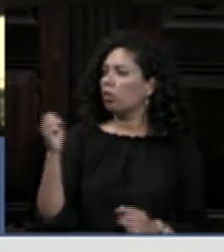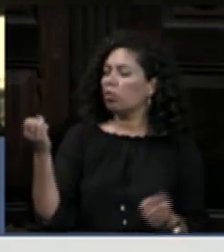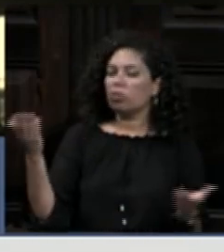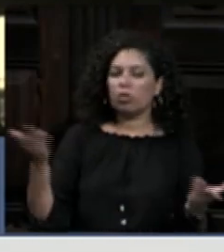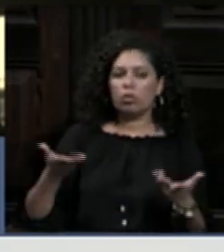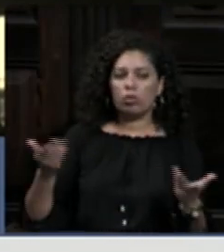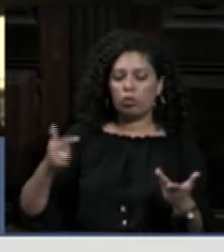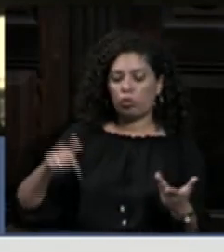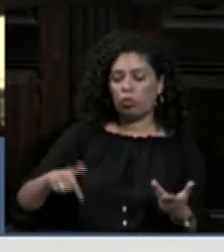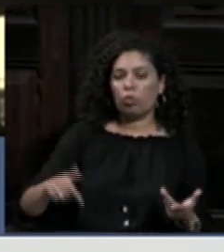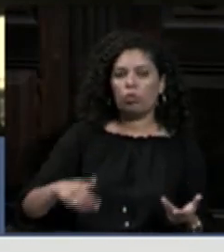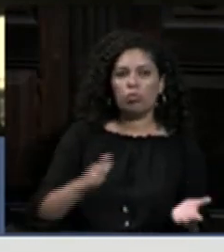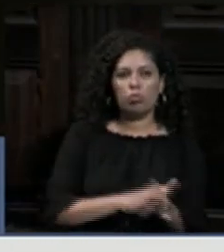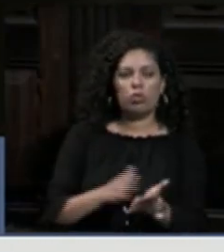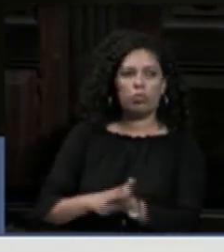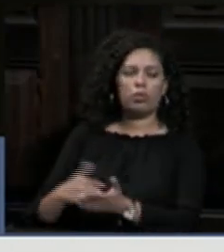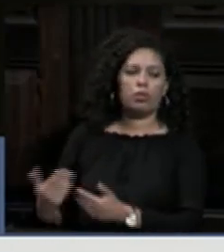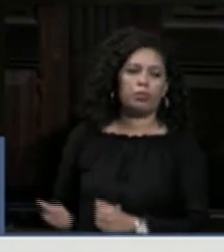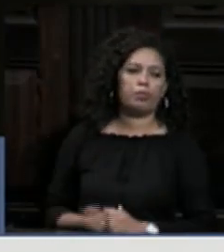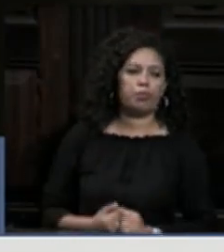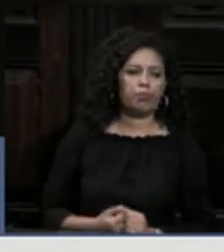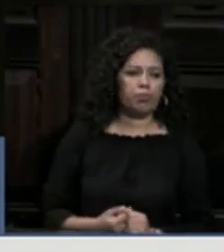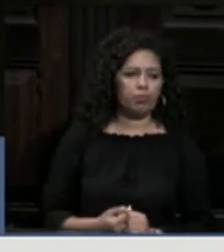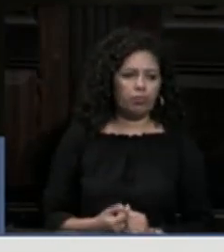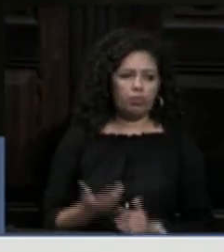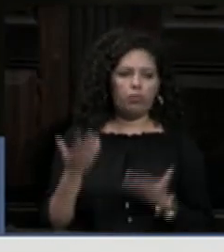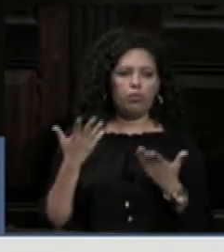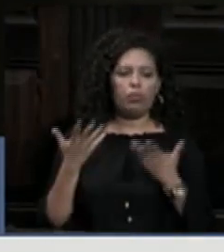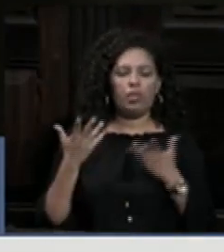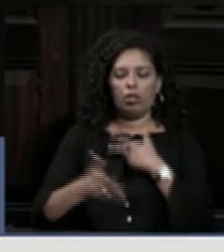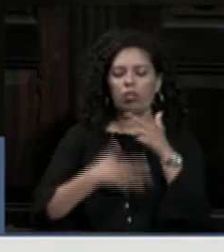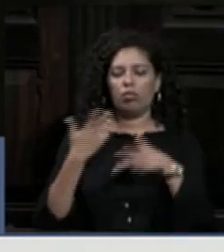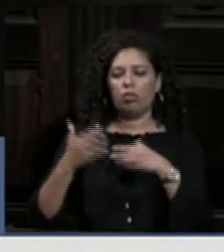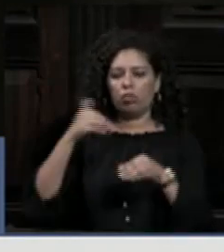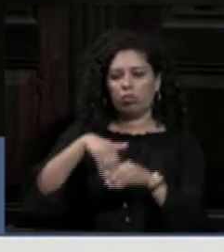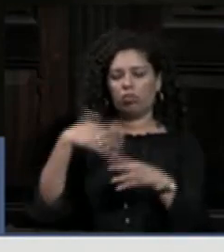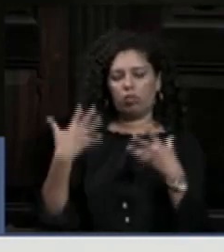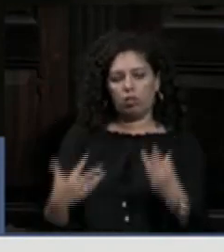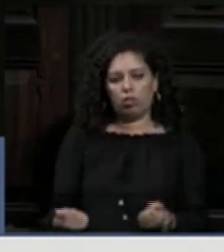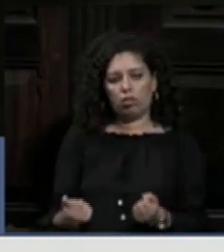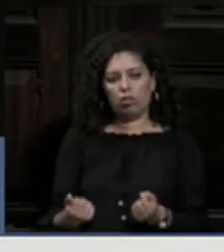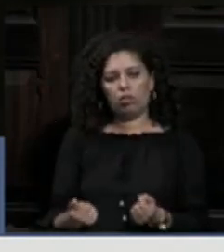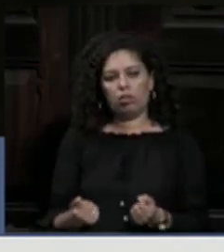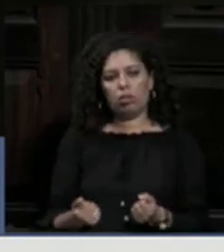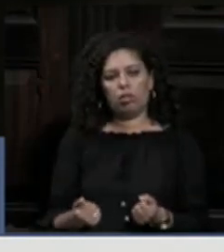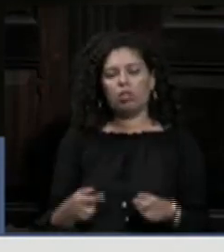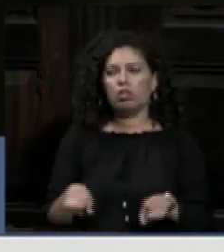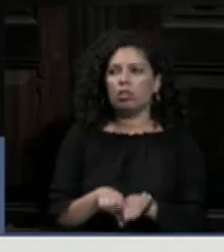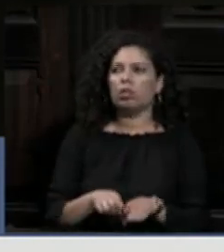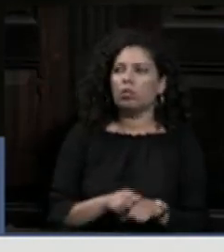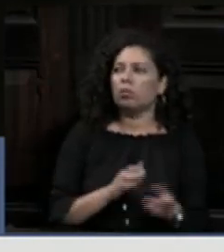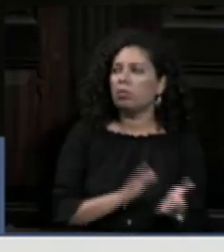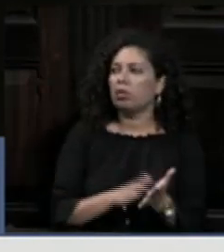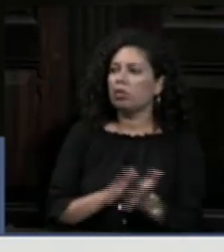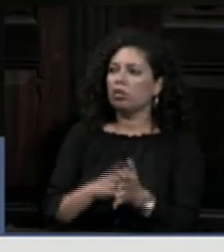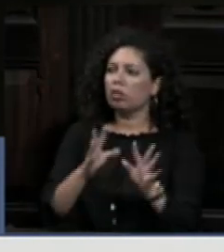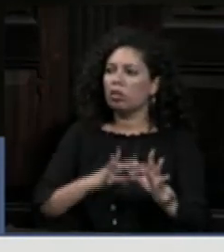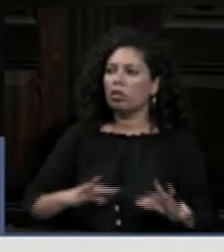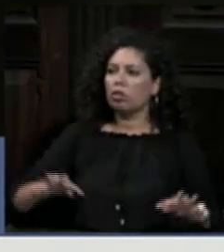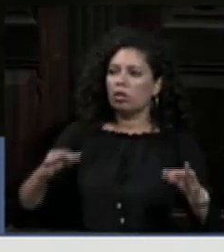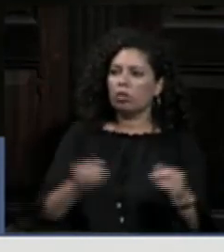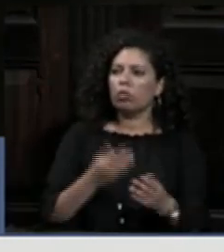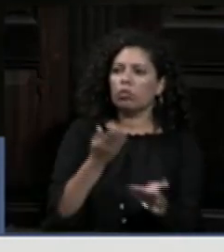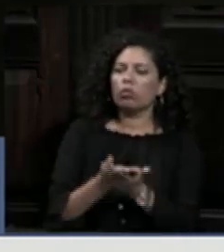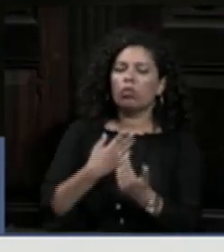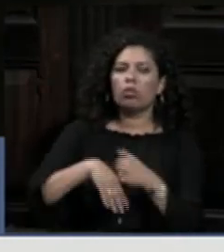aqui o senhor presidente declarar aqui o nosso voto sim a matéria cumprimentar que todos os alunos que